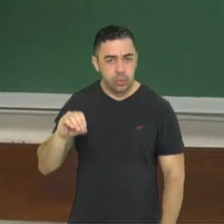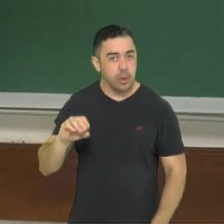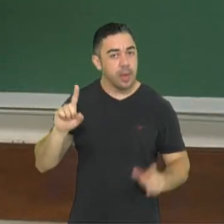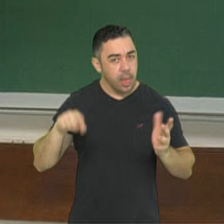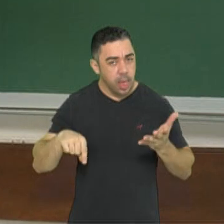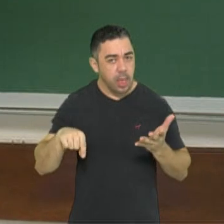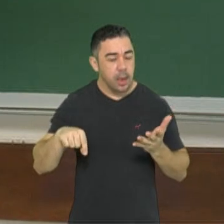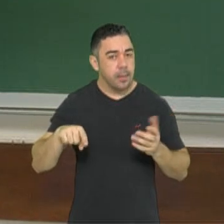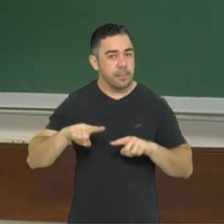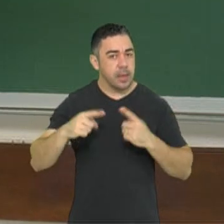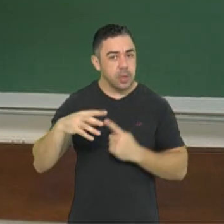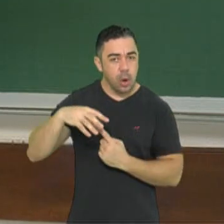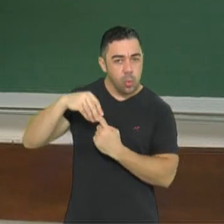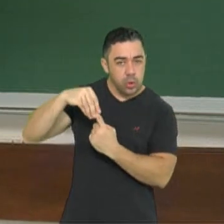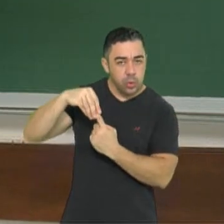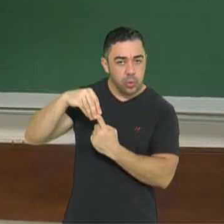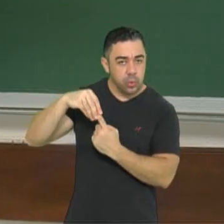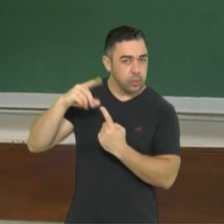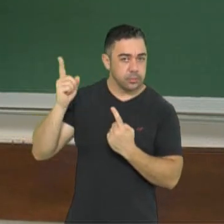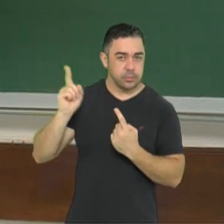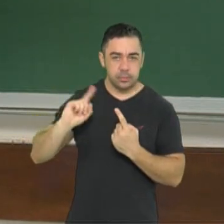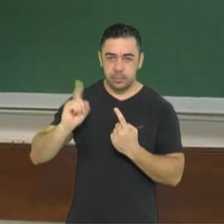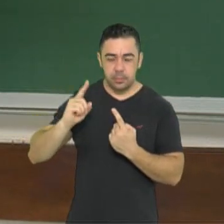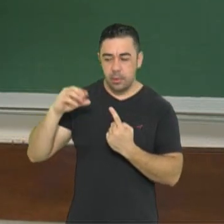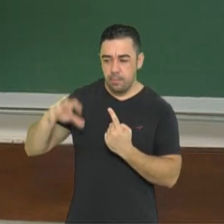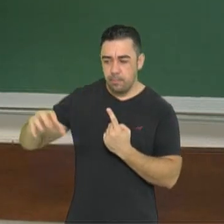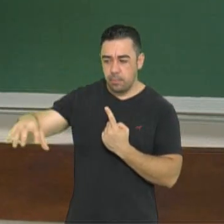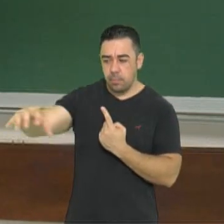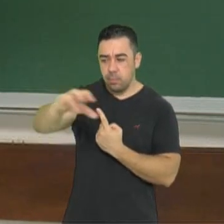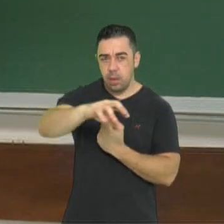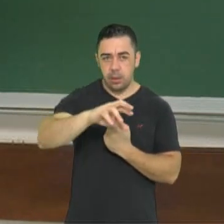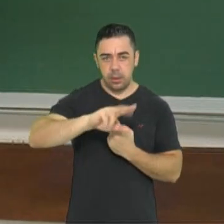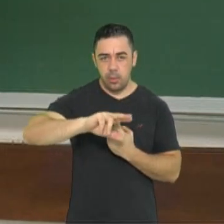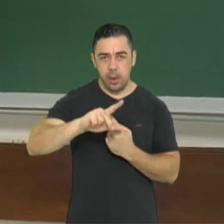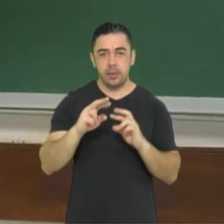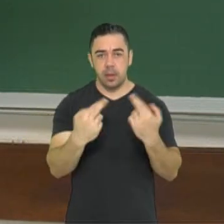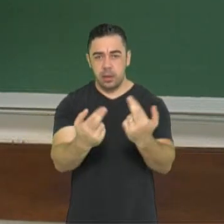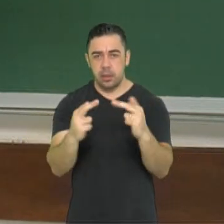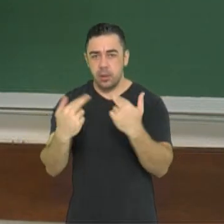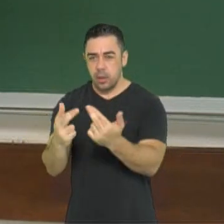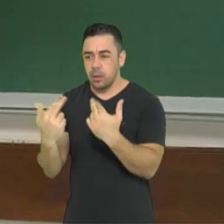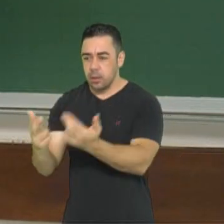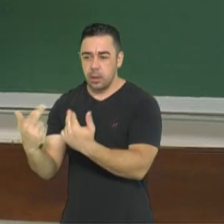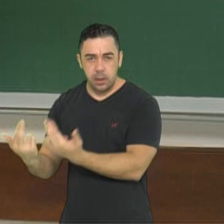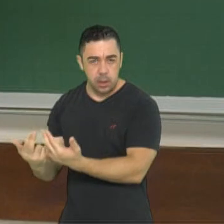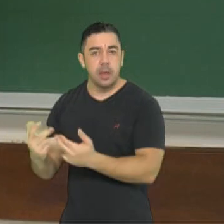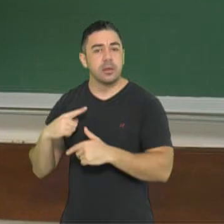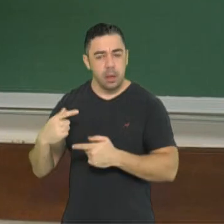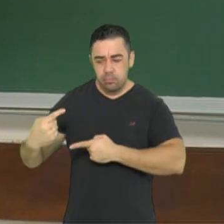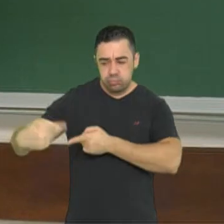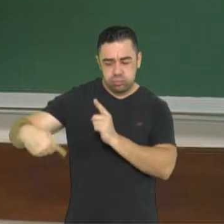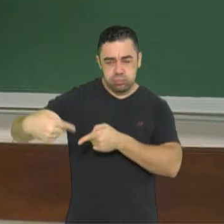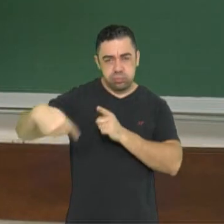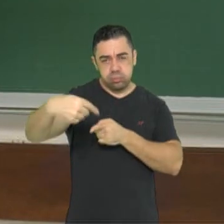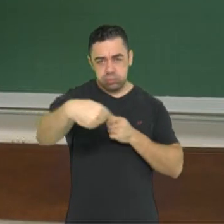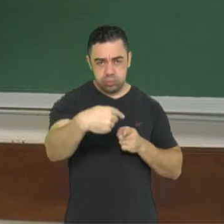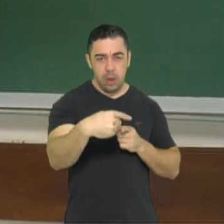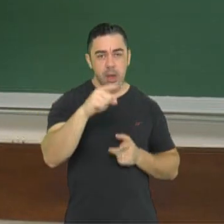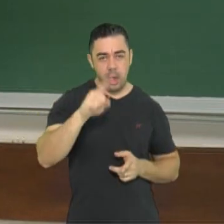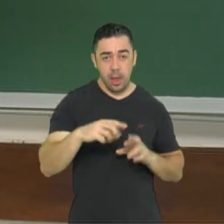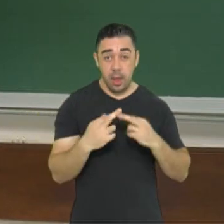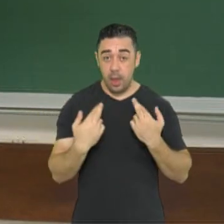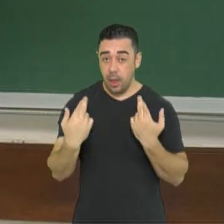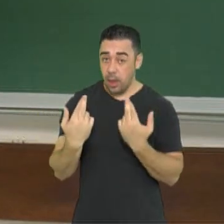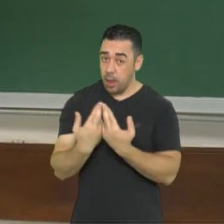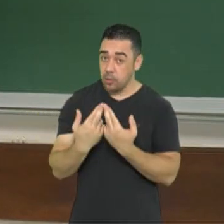coisa, se eles são o único povo germânico, como vocês viram nas aulas passadas. Não são. Inclusive disputando poderes entre eles. São reinos que